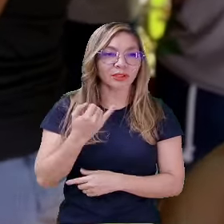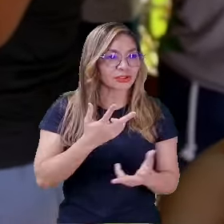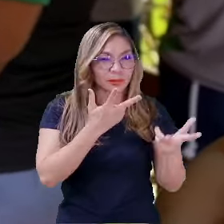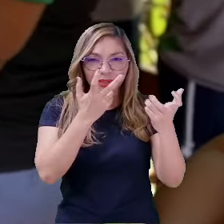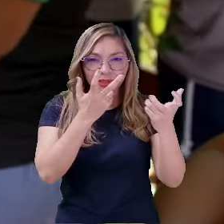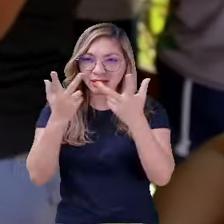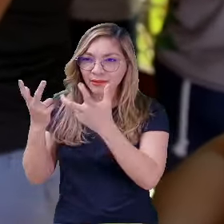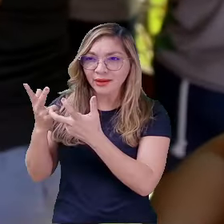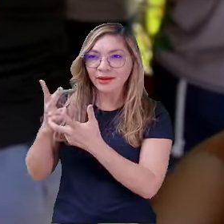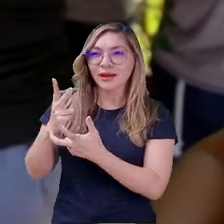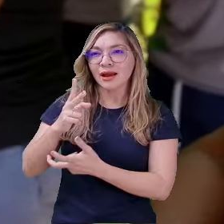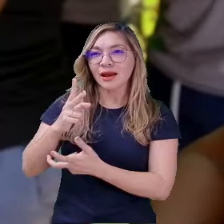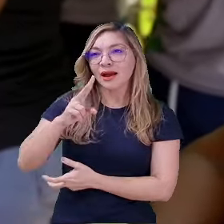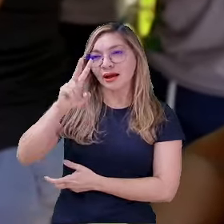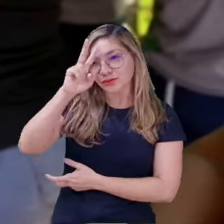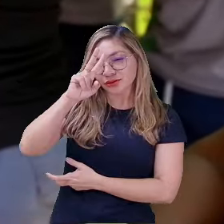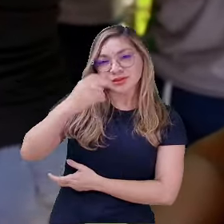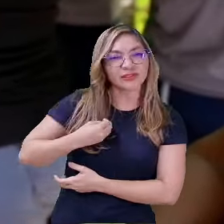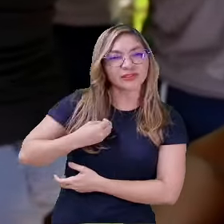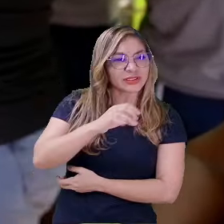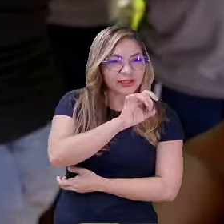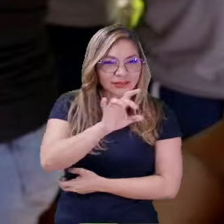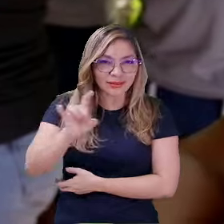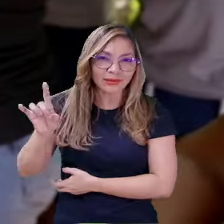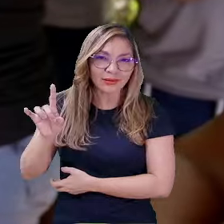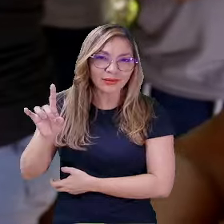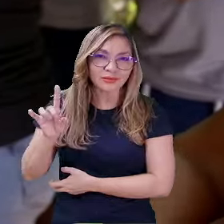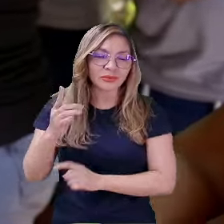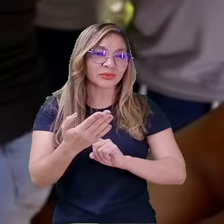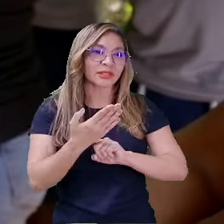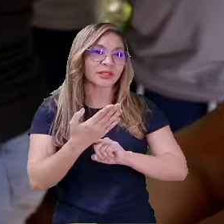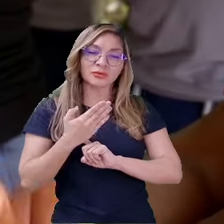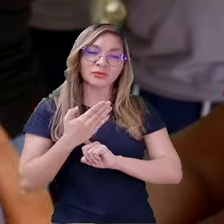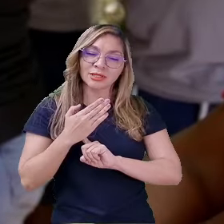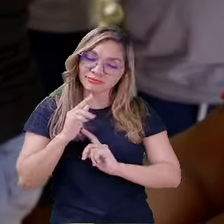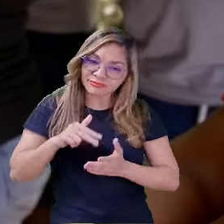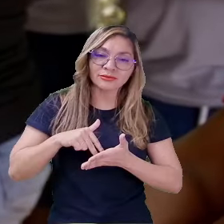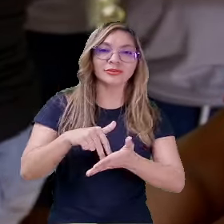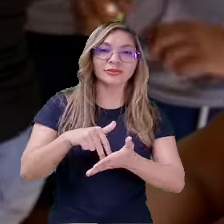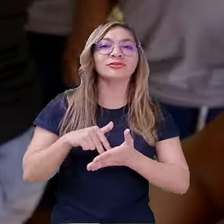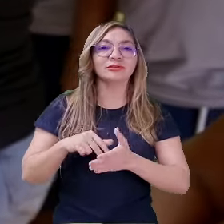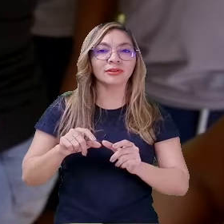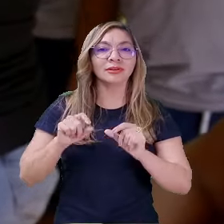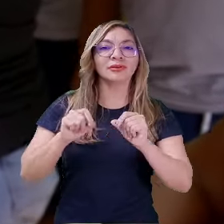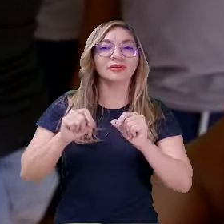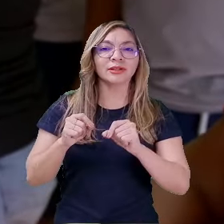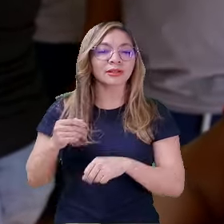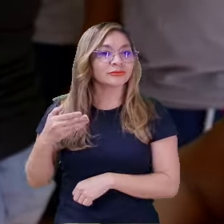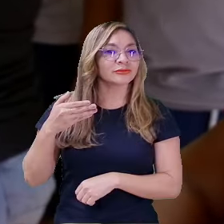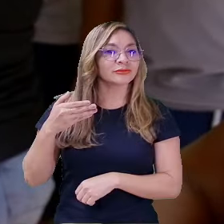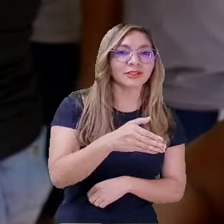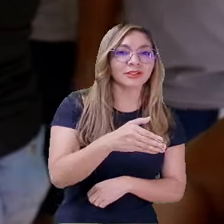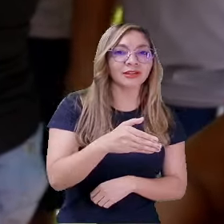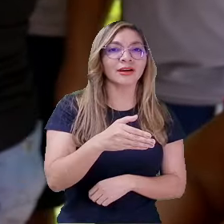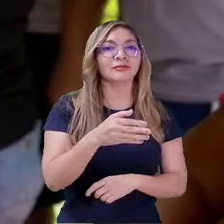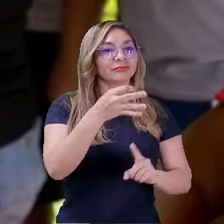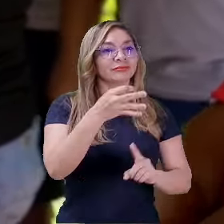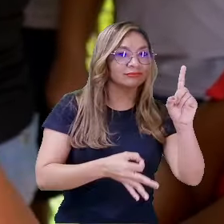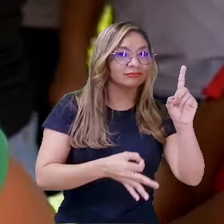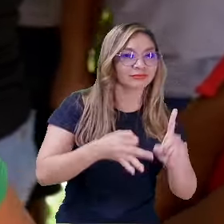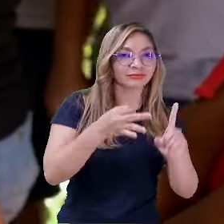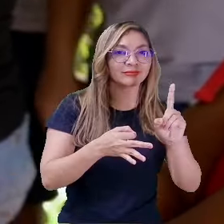porque incentiva a gente a não desistir do nosso sonho, que é chegar num tribunal como promotor, juiz,